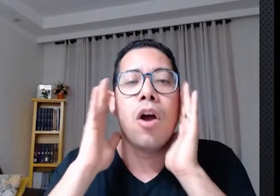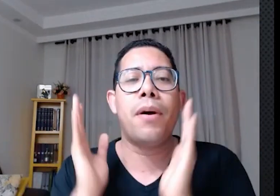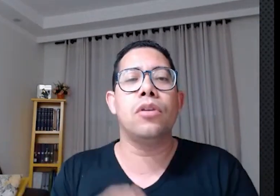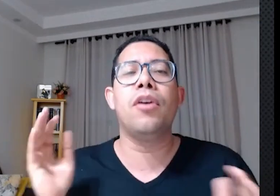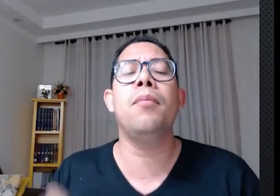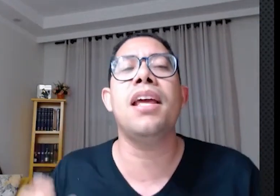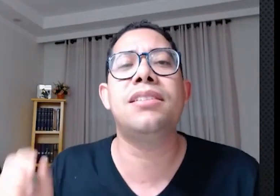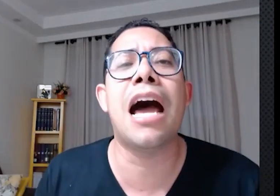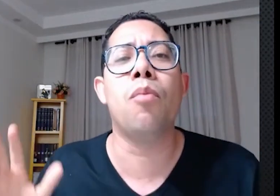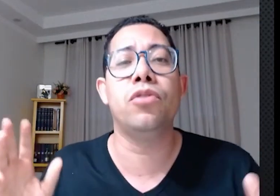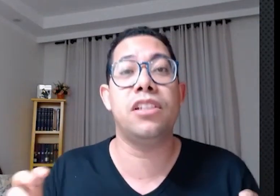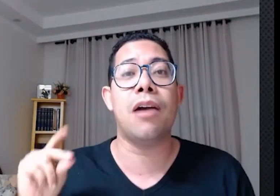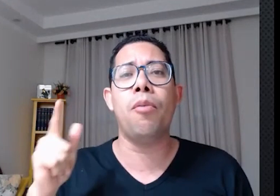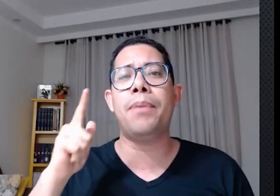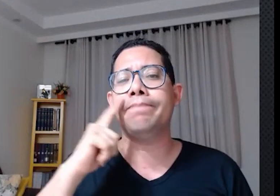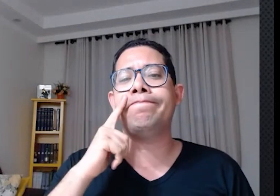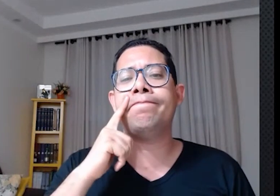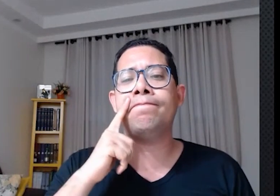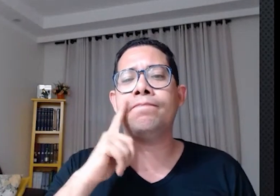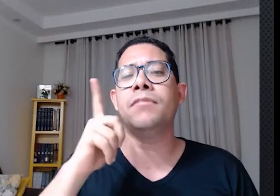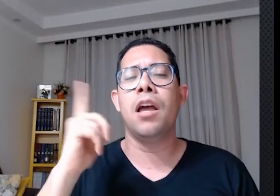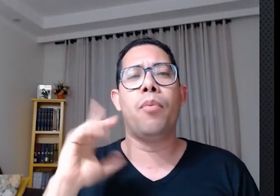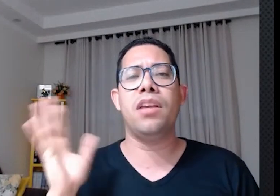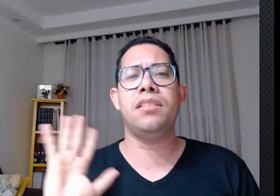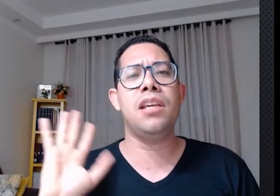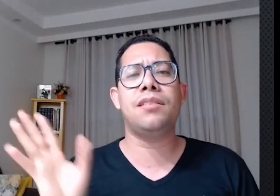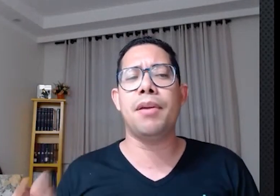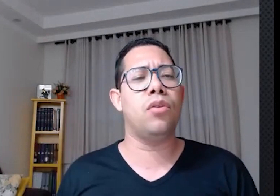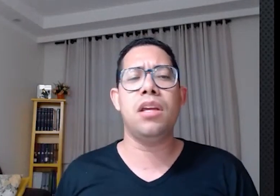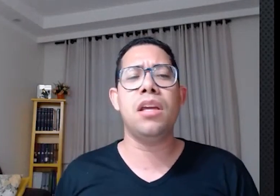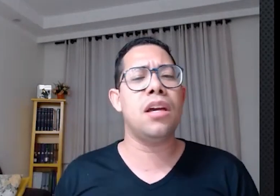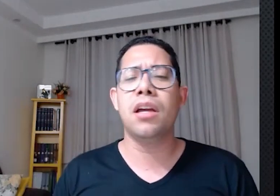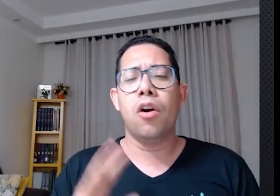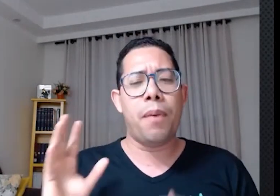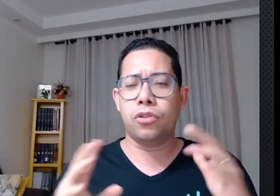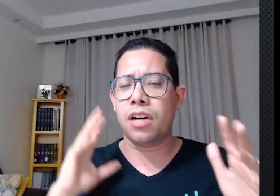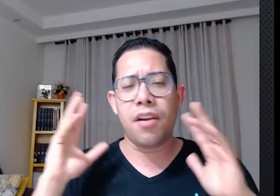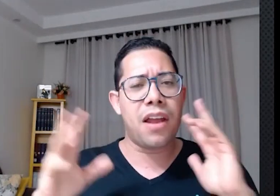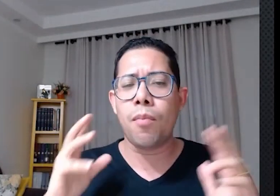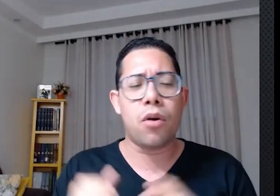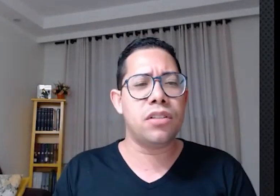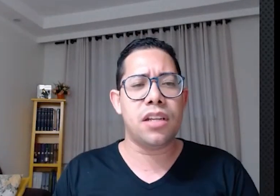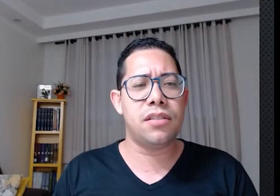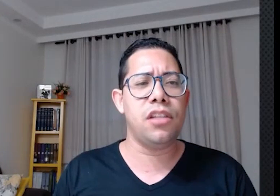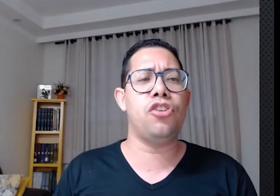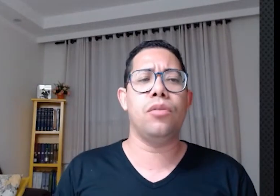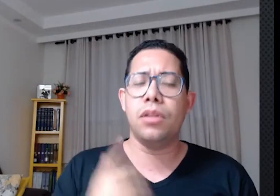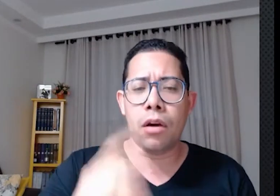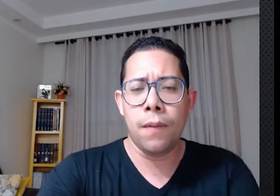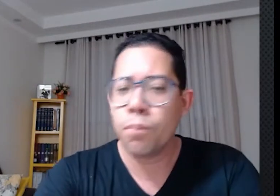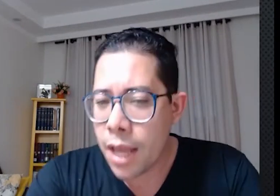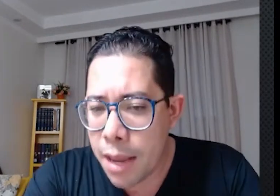cabeça. Pastor, vamos ler salmos. Você já, opa, poesia, sabedoria. O pastor já vai falar alguma coisa nesse